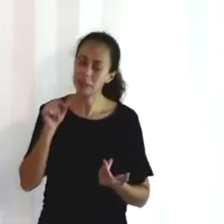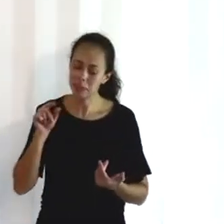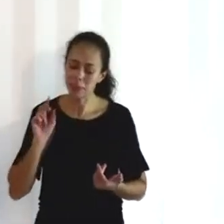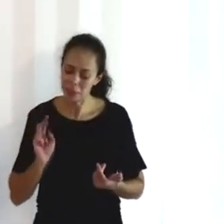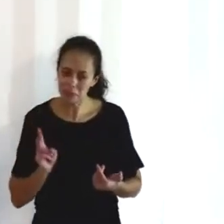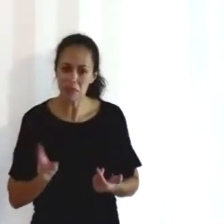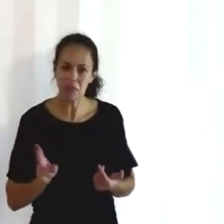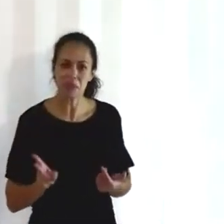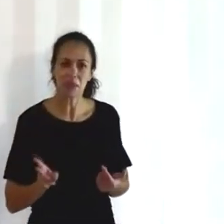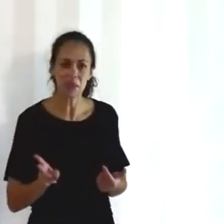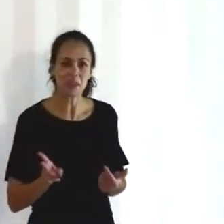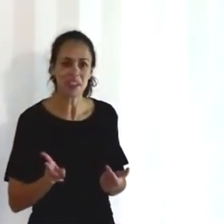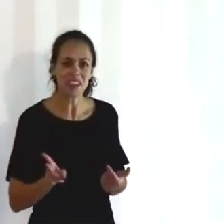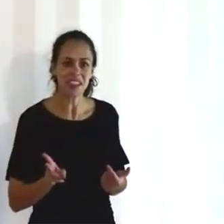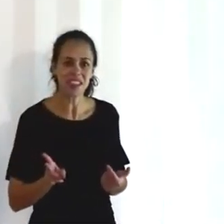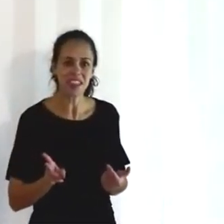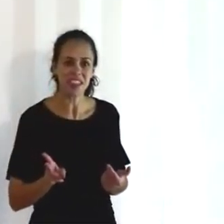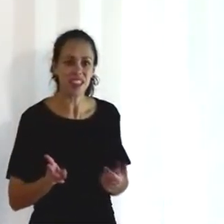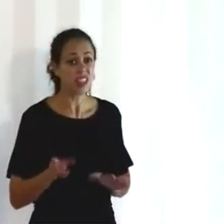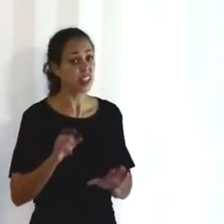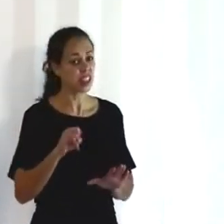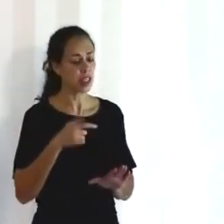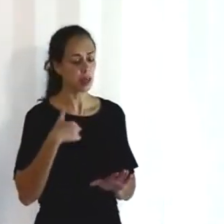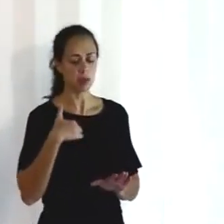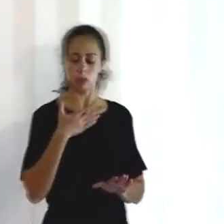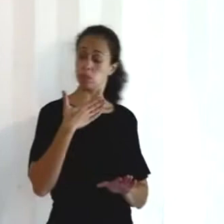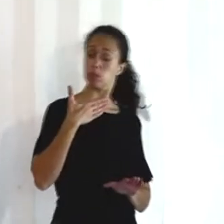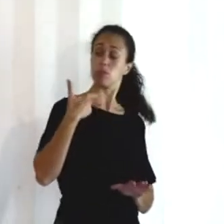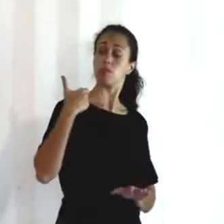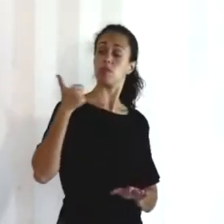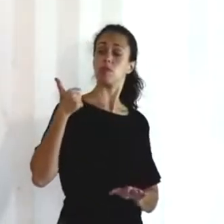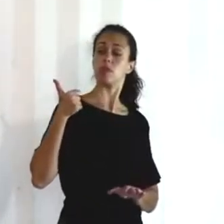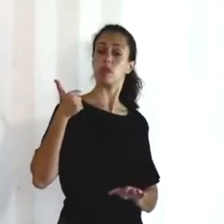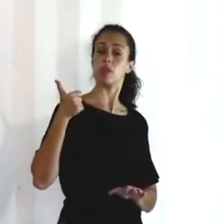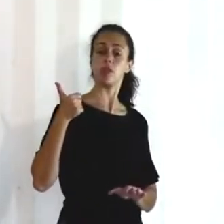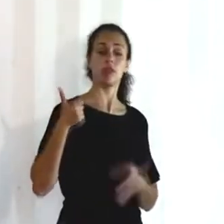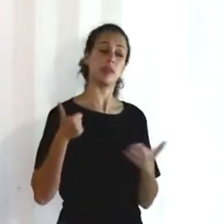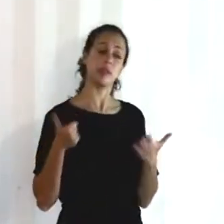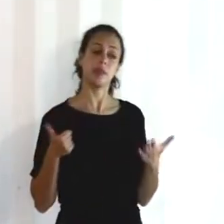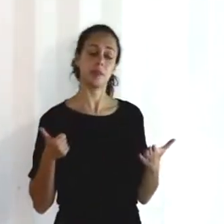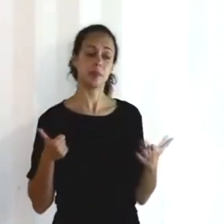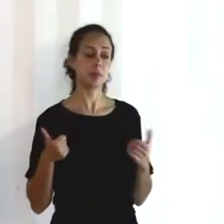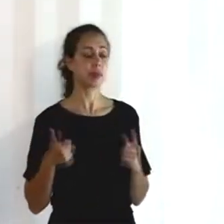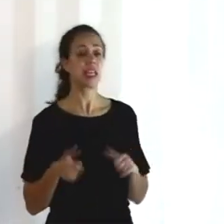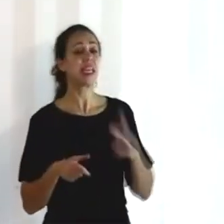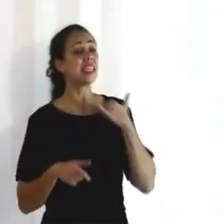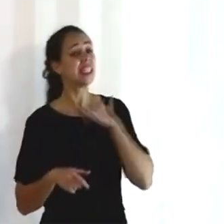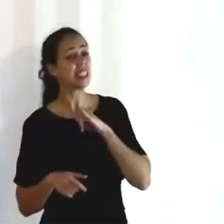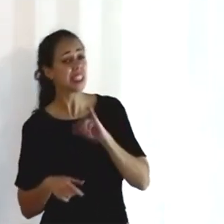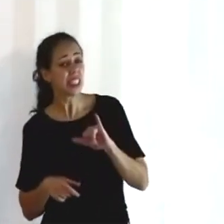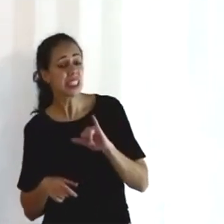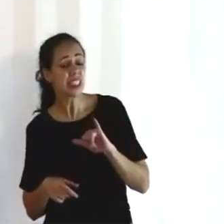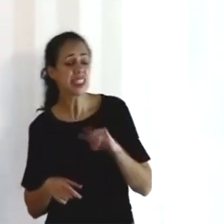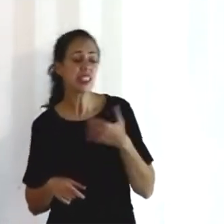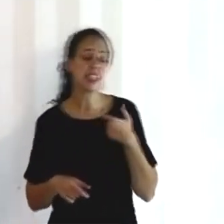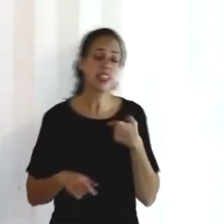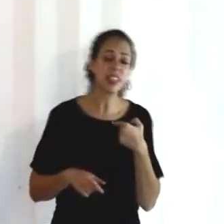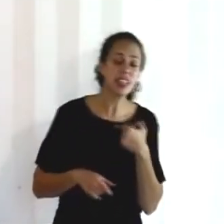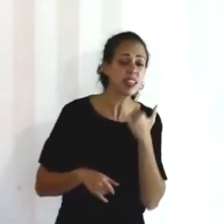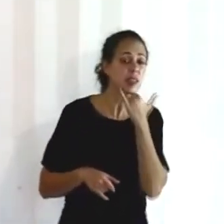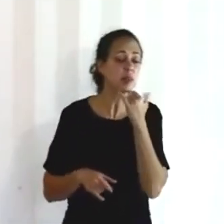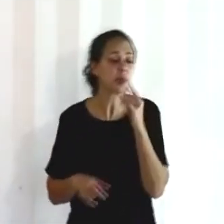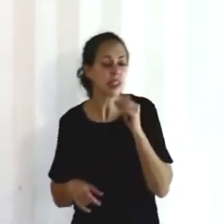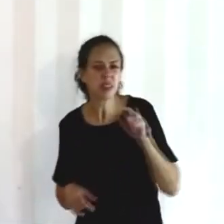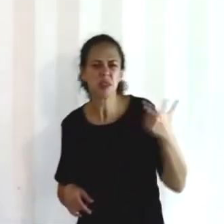definitivo, eu sou perdoado. Se eu conseguir perdoar alguém, amém, é porque eu estou bem, estou crescendo na graça. Se eu não